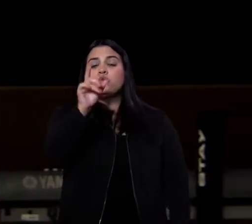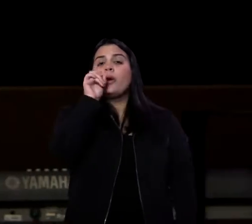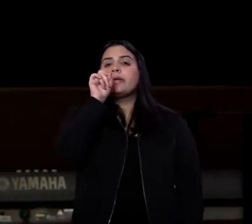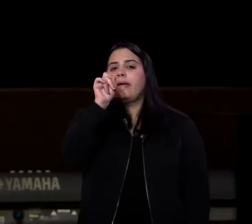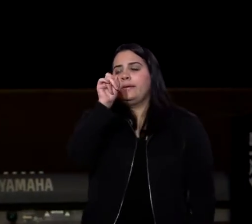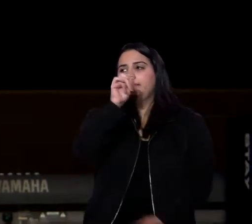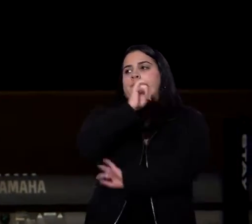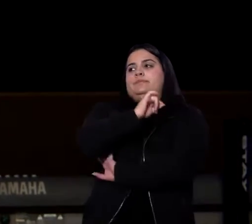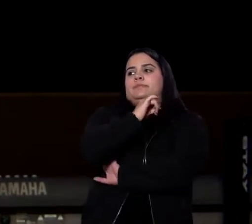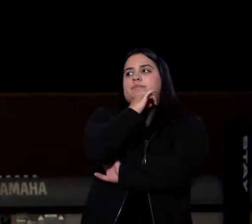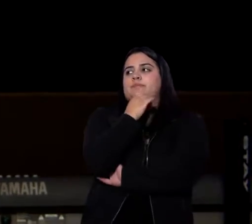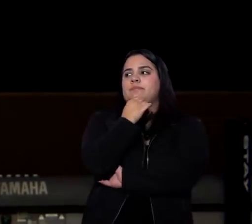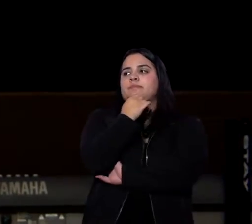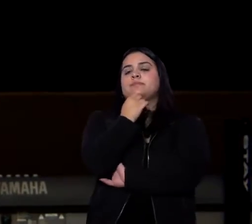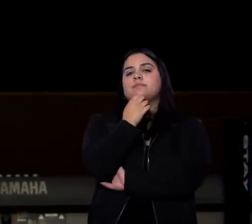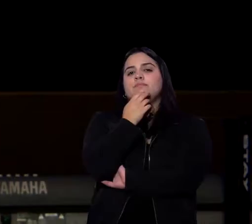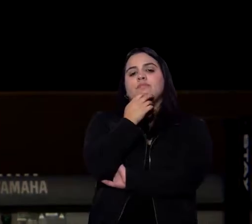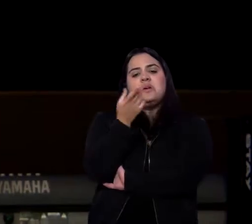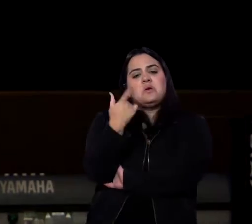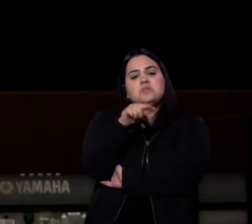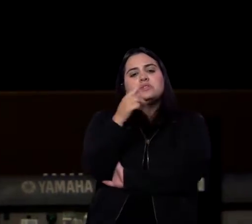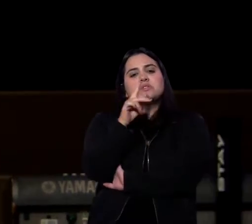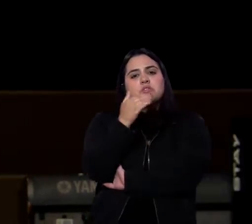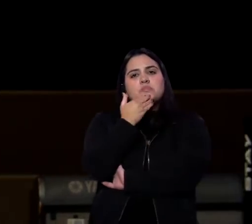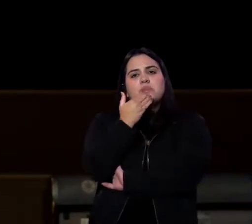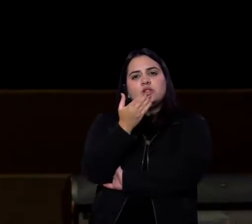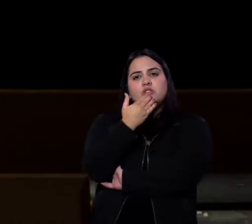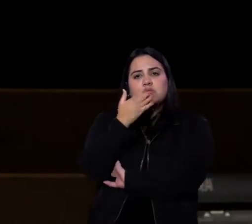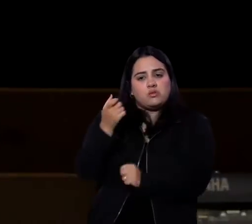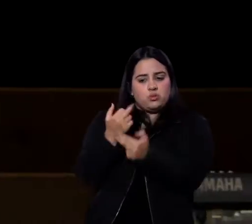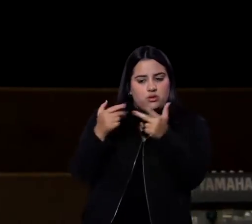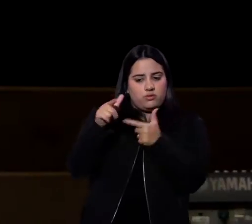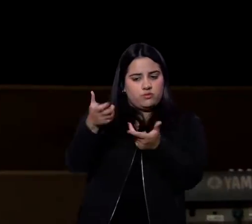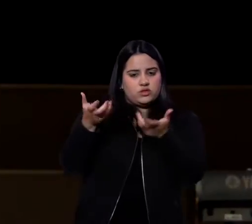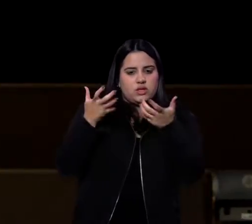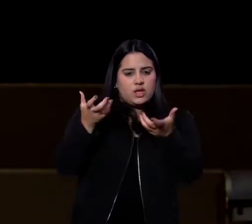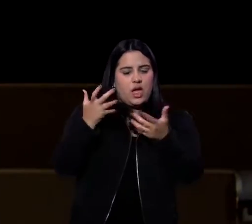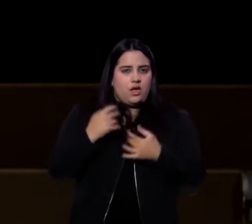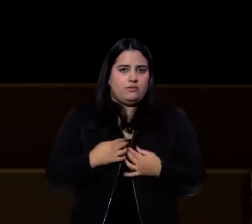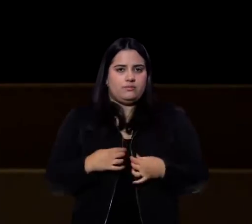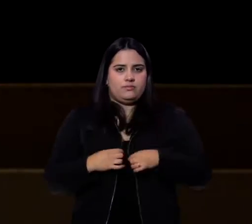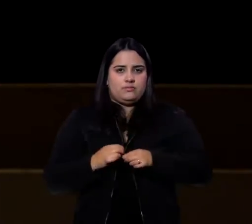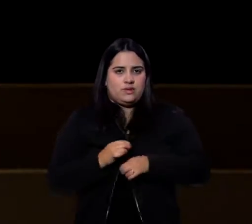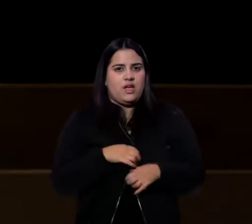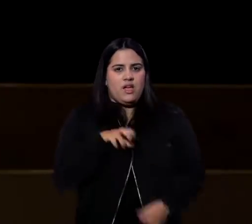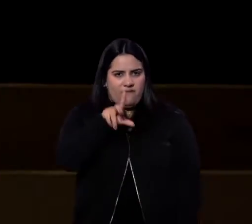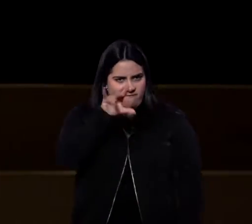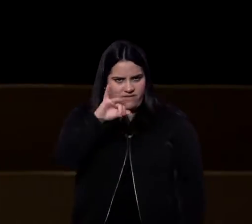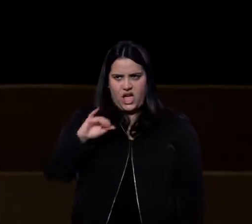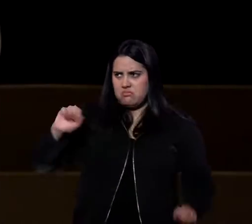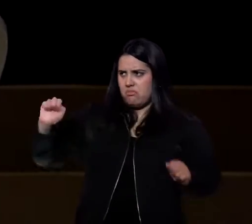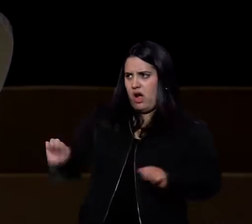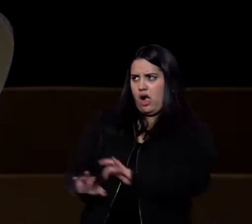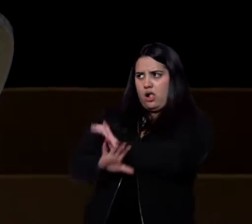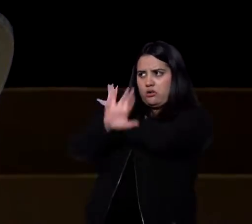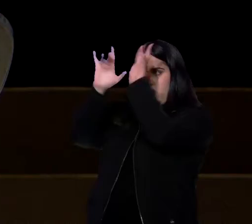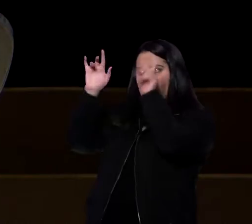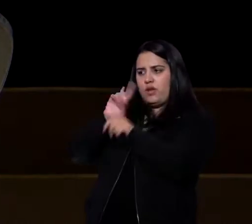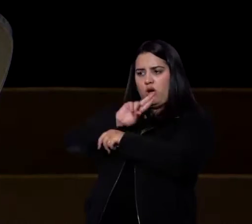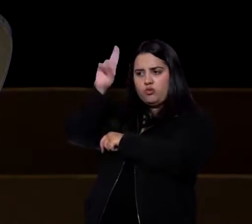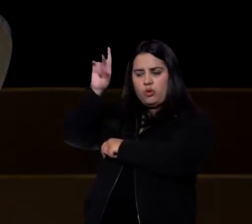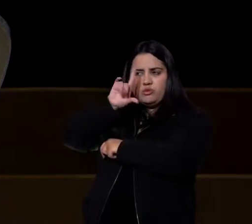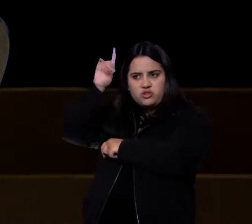Deus? Os seus pedidos, aquilo que você tanto quer, vai glorificar o nome de Deus?